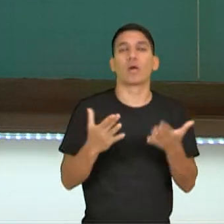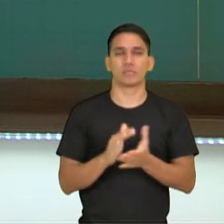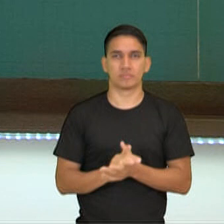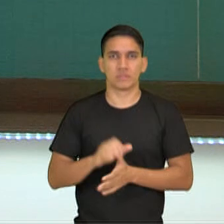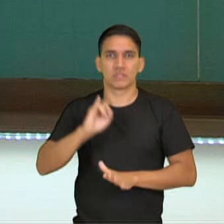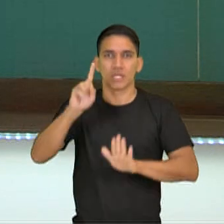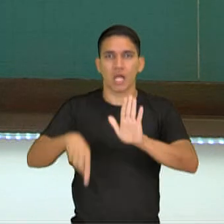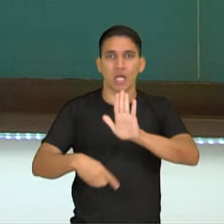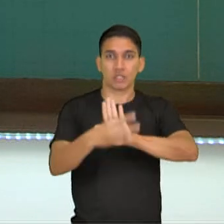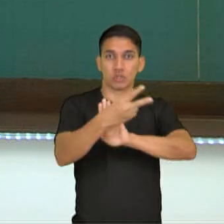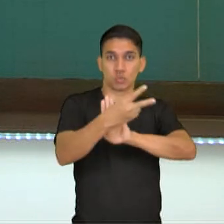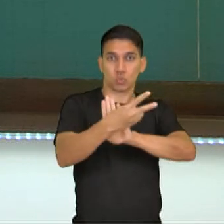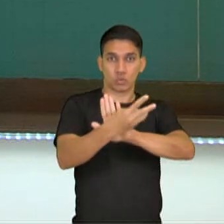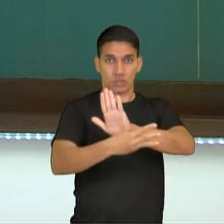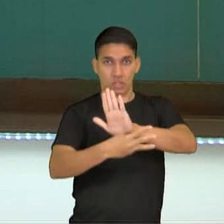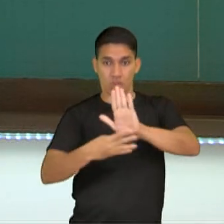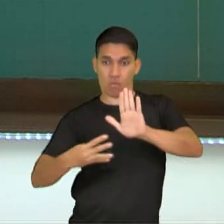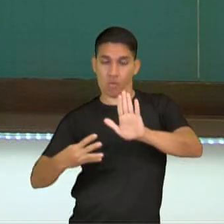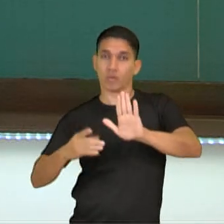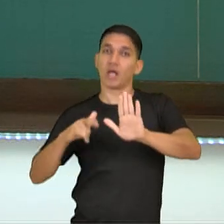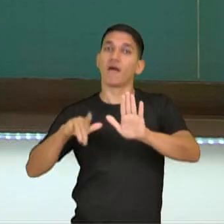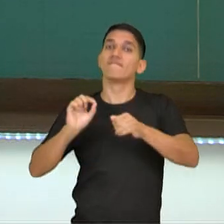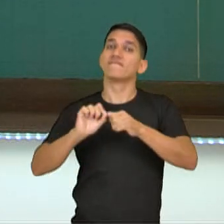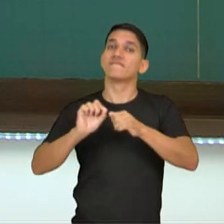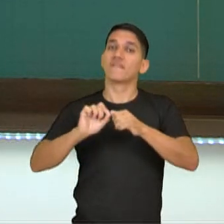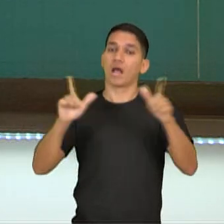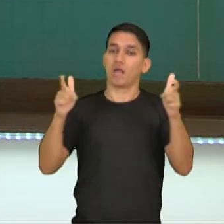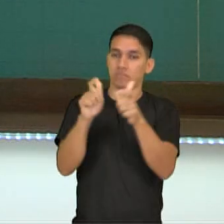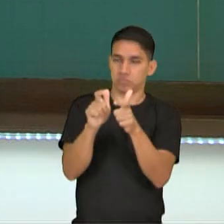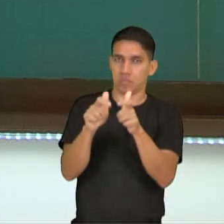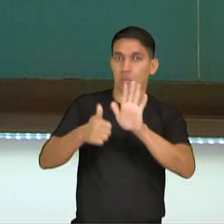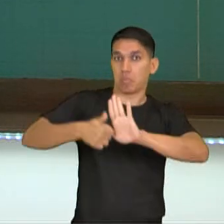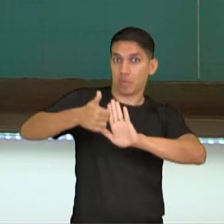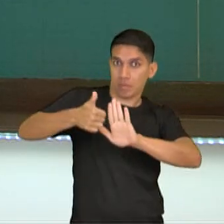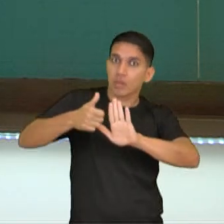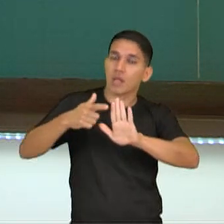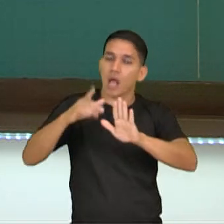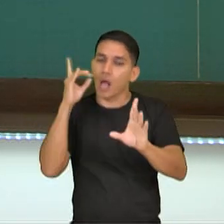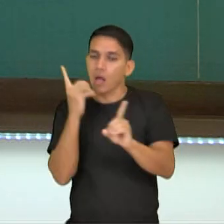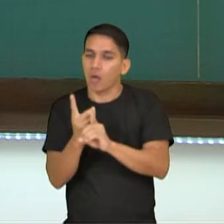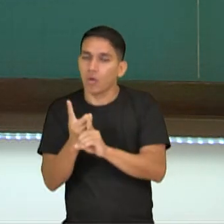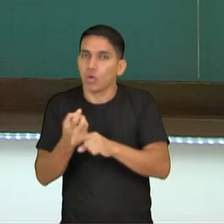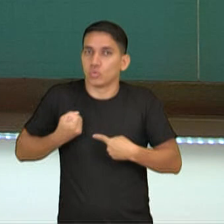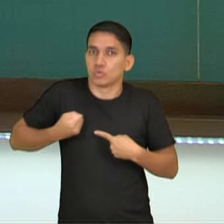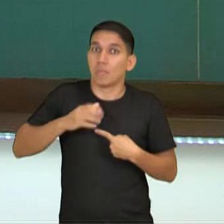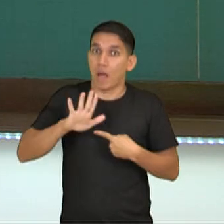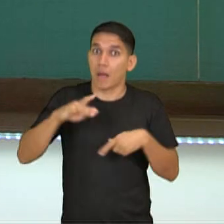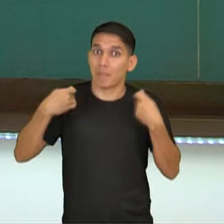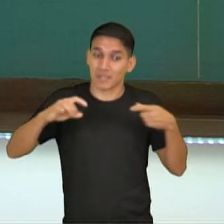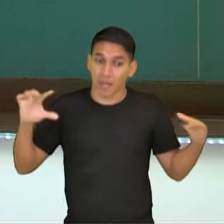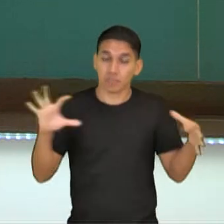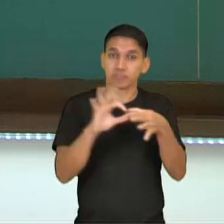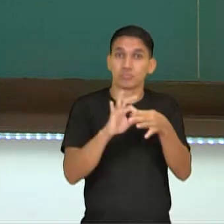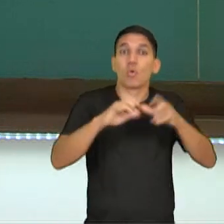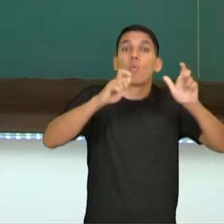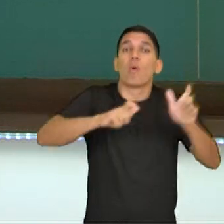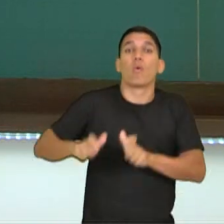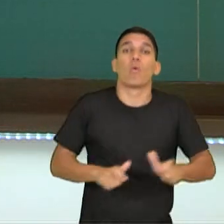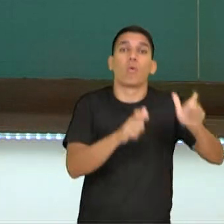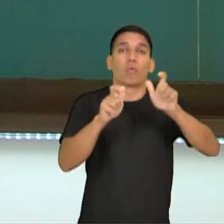ou quarto quadrante, a gente faz a redução ao primeiro quadrante, acha o valor, só que tem que colocar o sinal do quadrante em que ele